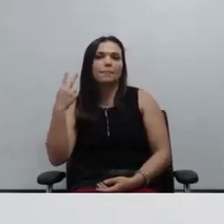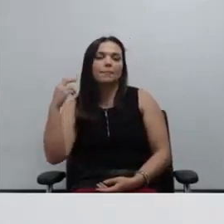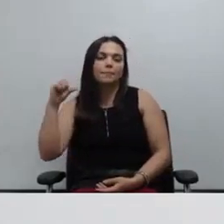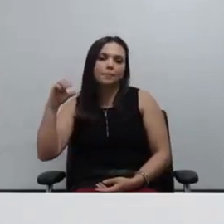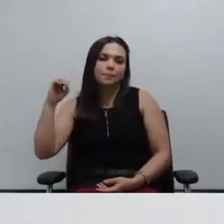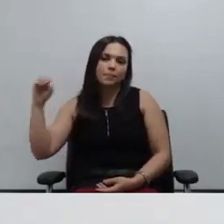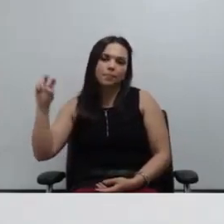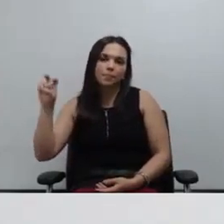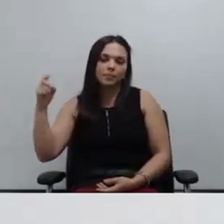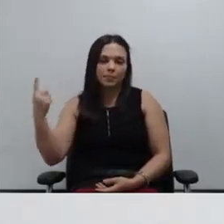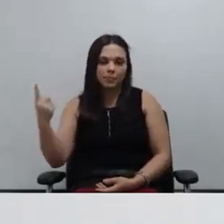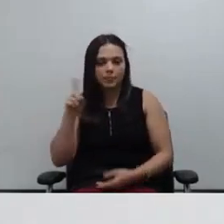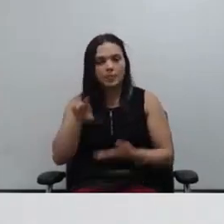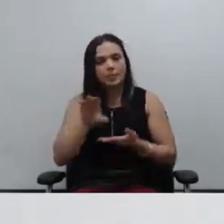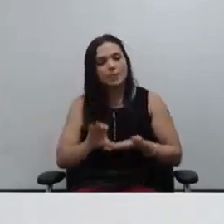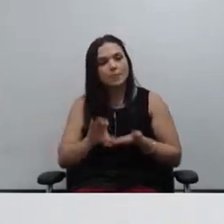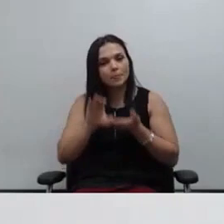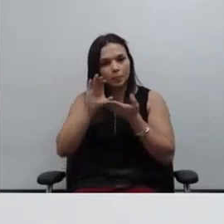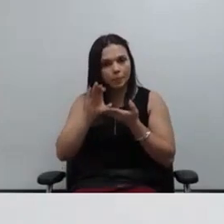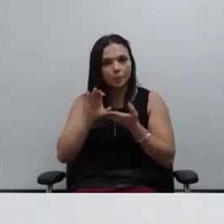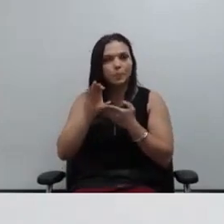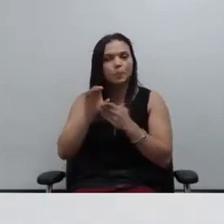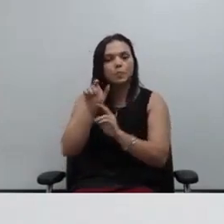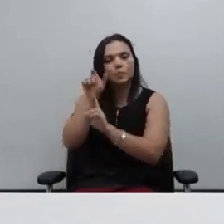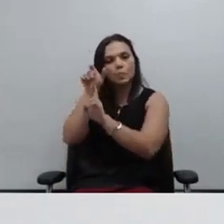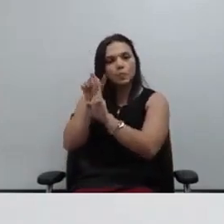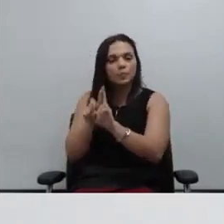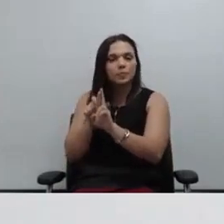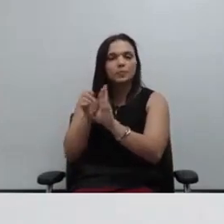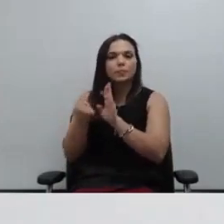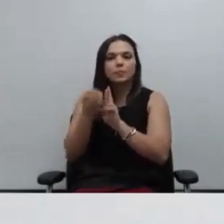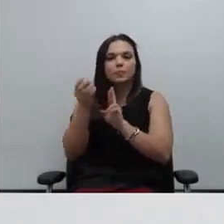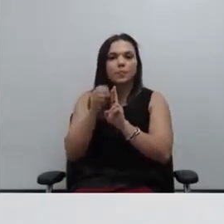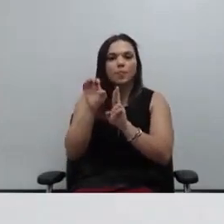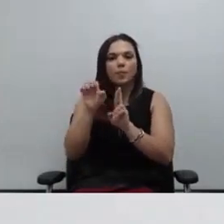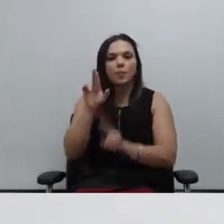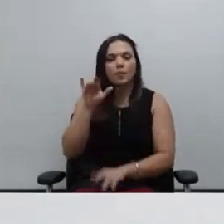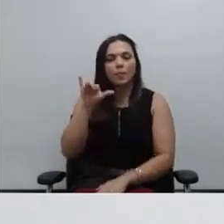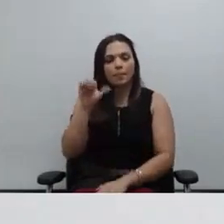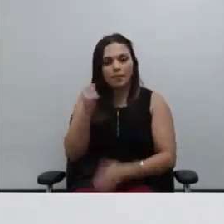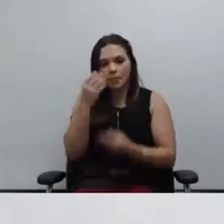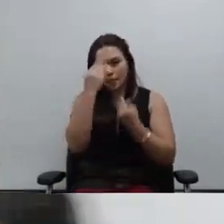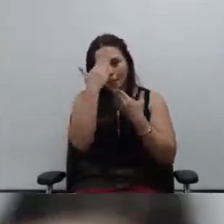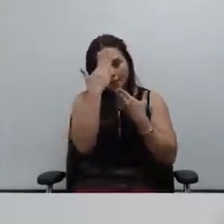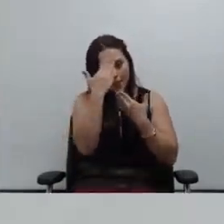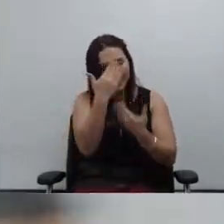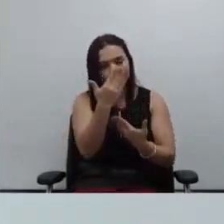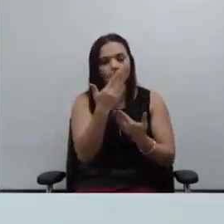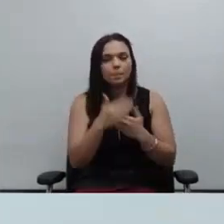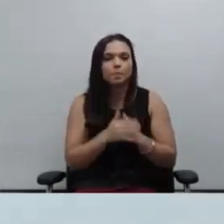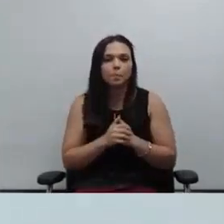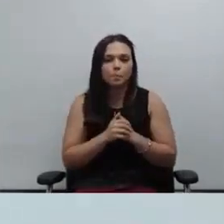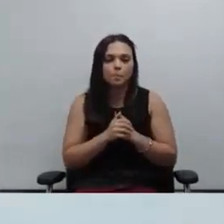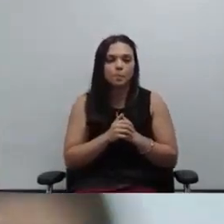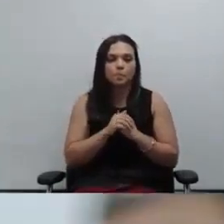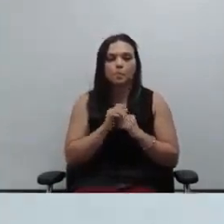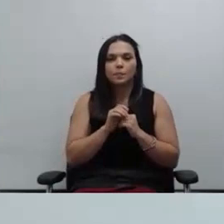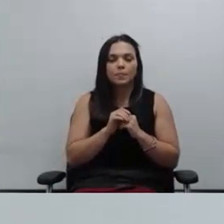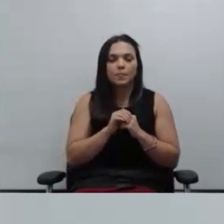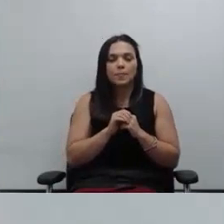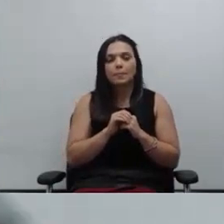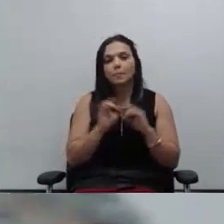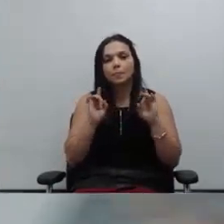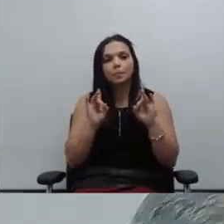2023-0029-051, da excelentíssima conselheira Érica Leone, com a palavra. Obrigada, presidente. Aqui só vou